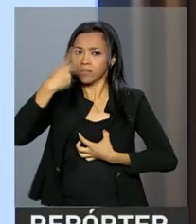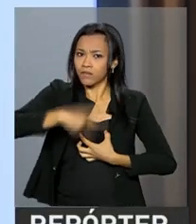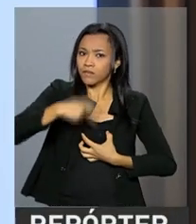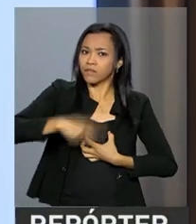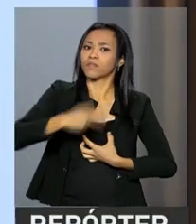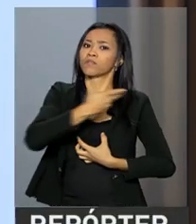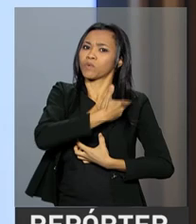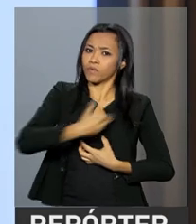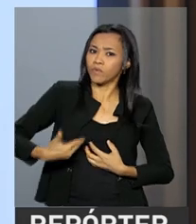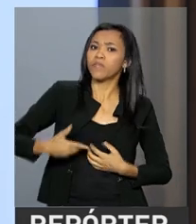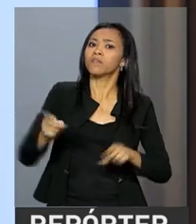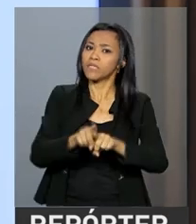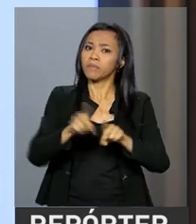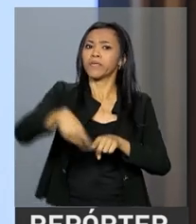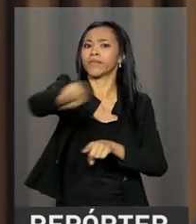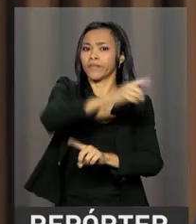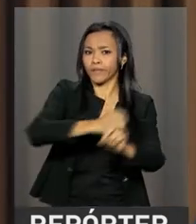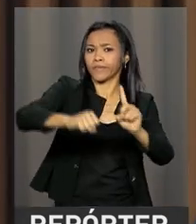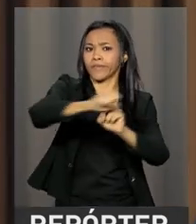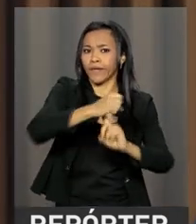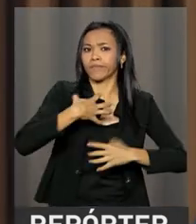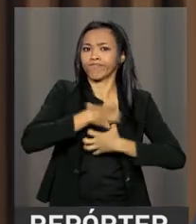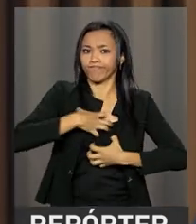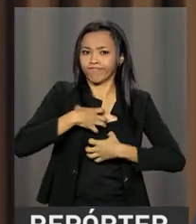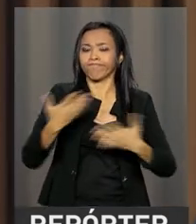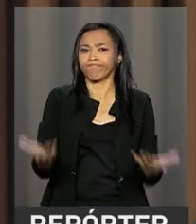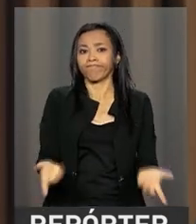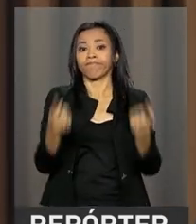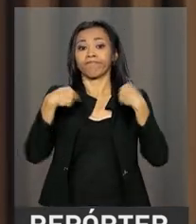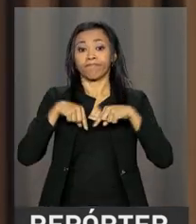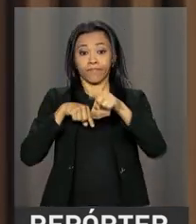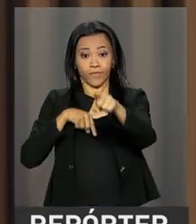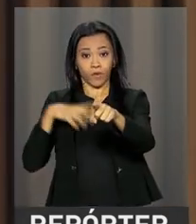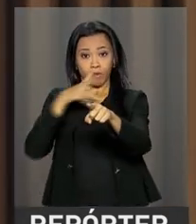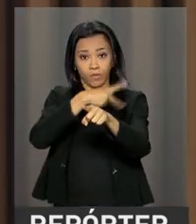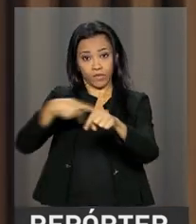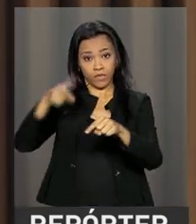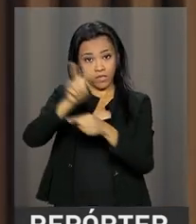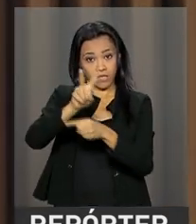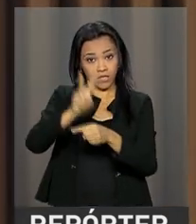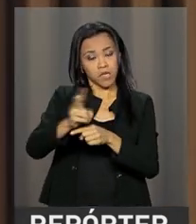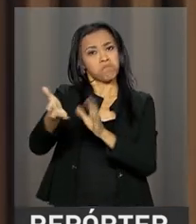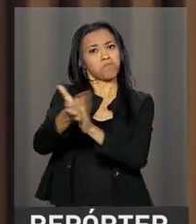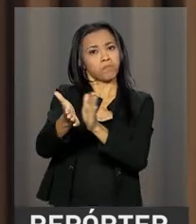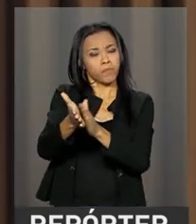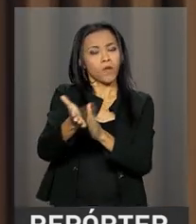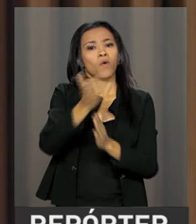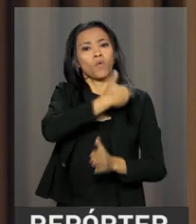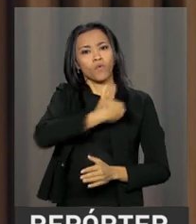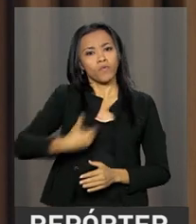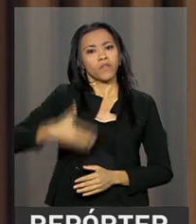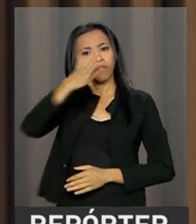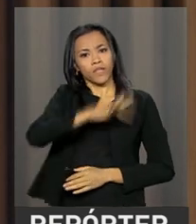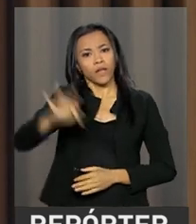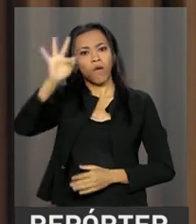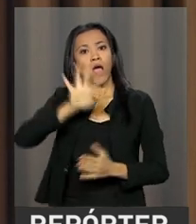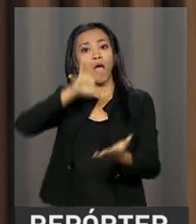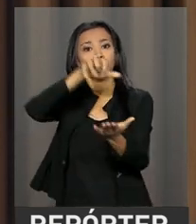públicas quanto a população. O presidente em exercício elogiou o fato de o governo federal assumir pela primeira